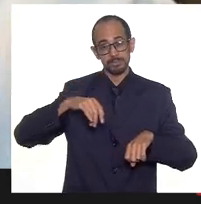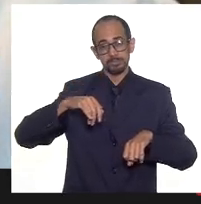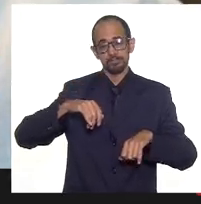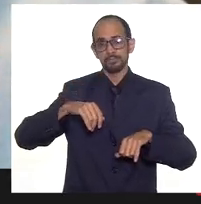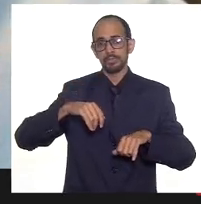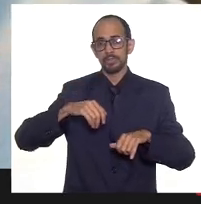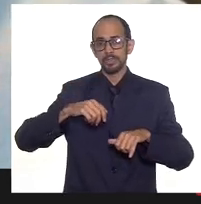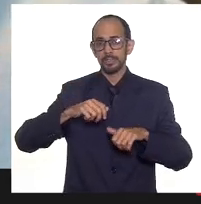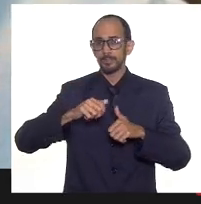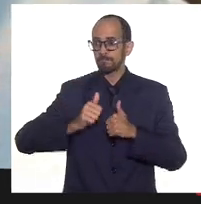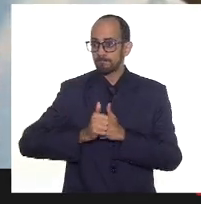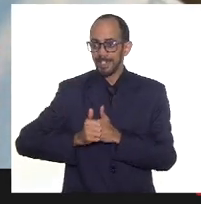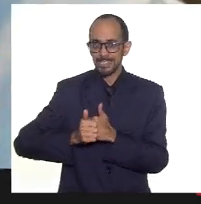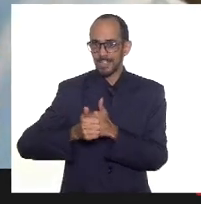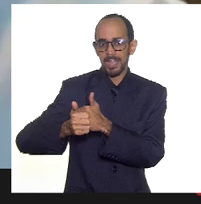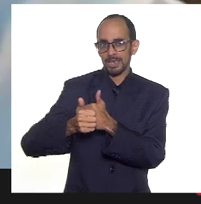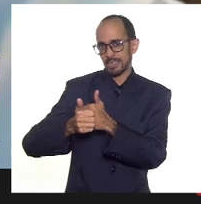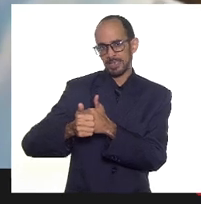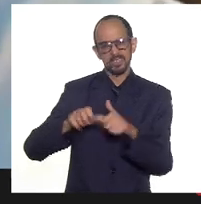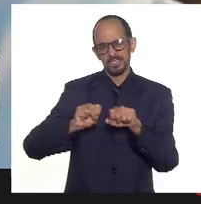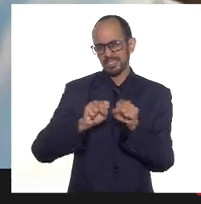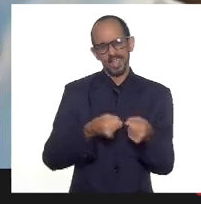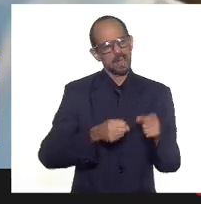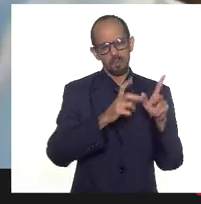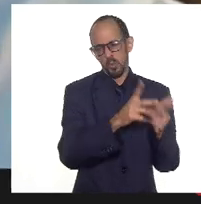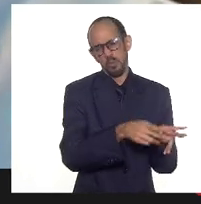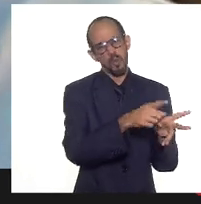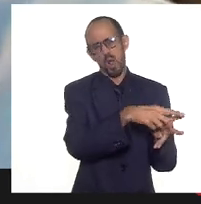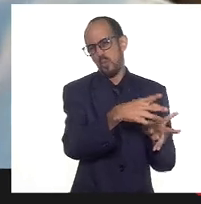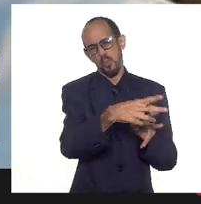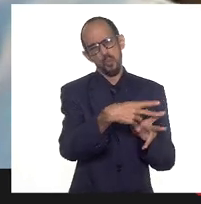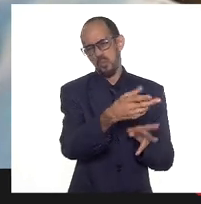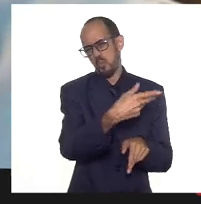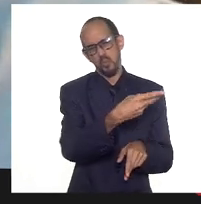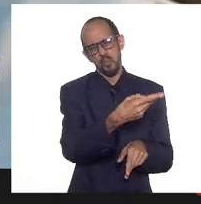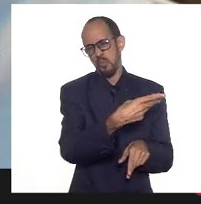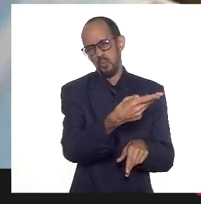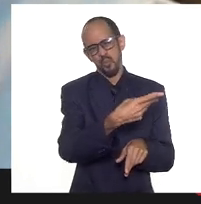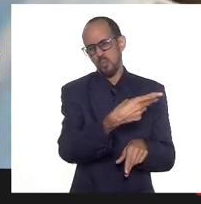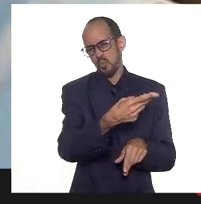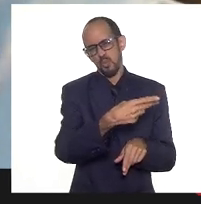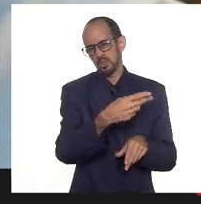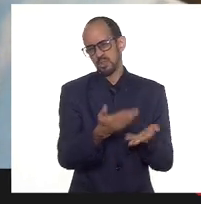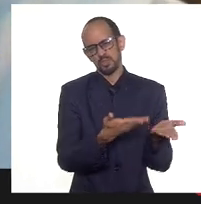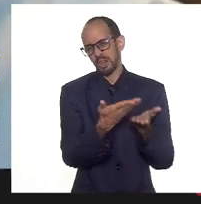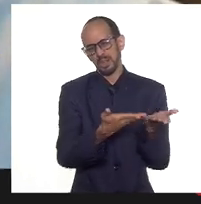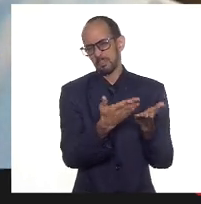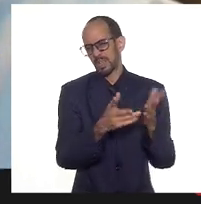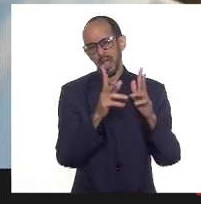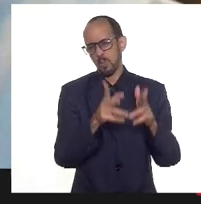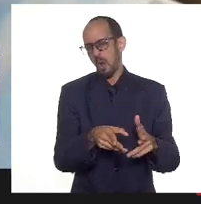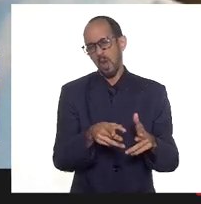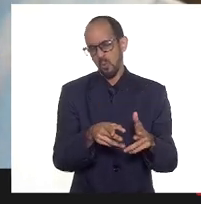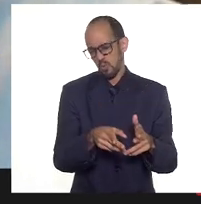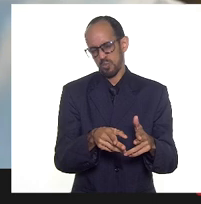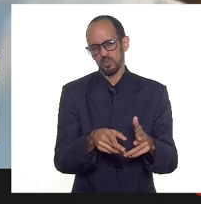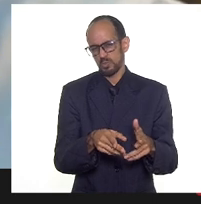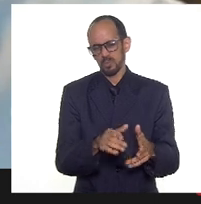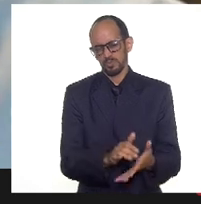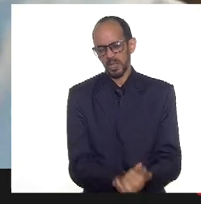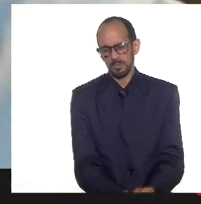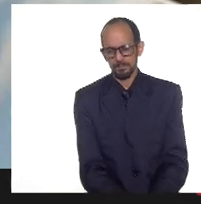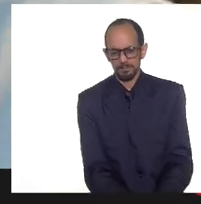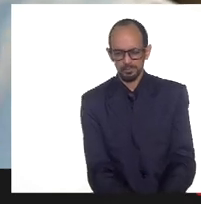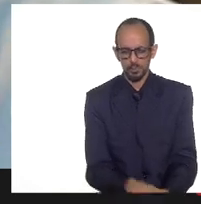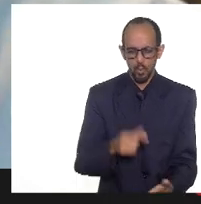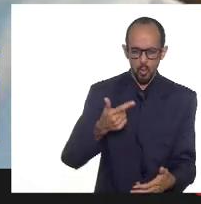eles quebram da mesma maneira. Tanto faz um banda, um candomblé, um tratamento igual, né? É impressionante isso daí. Outra coisa